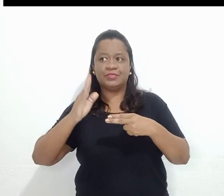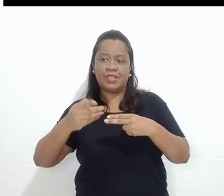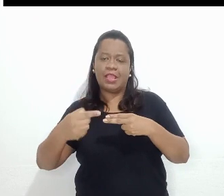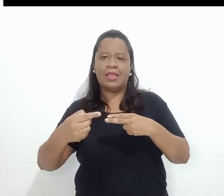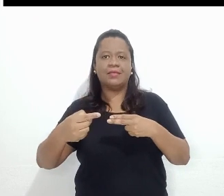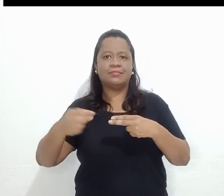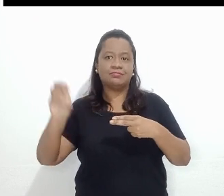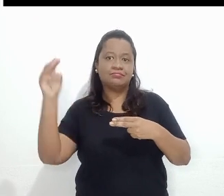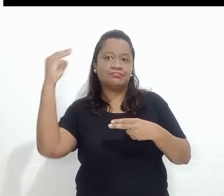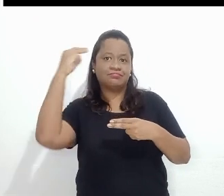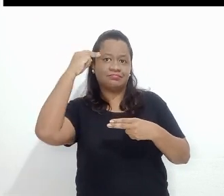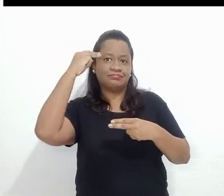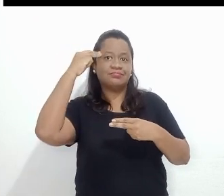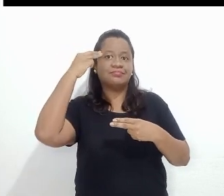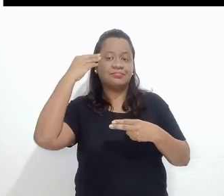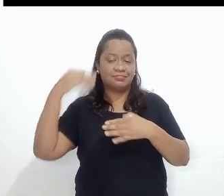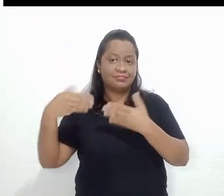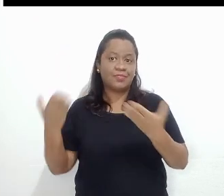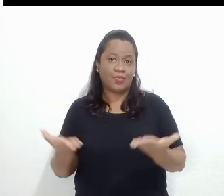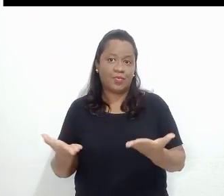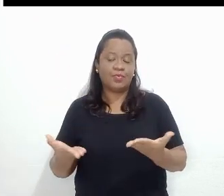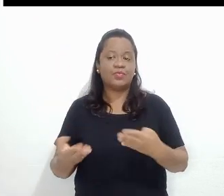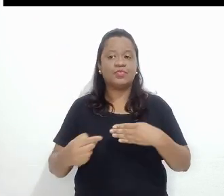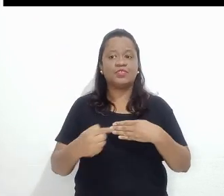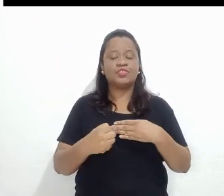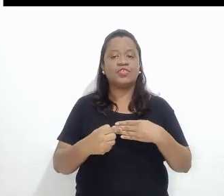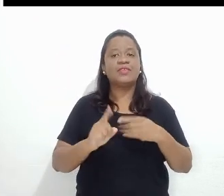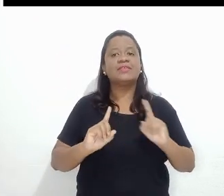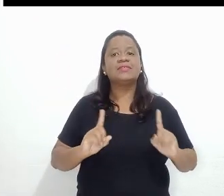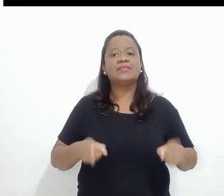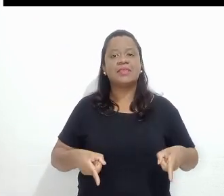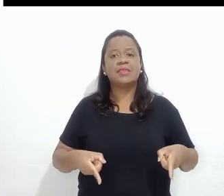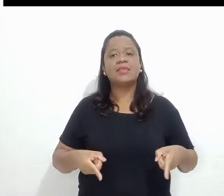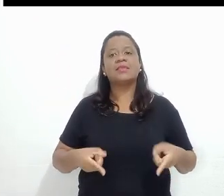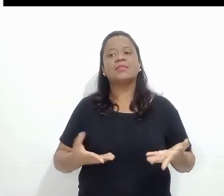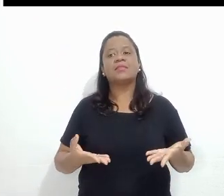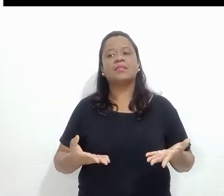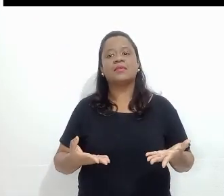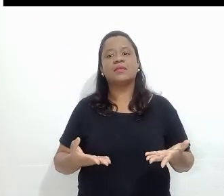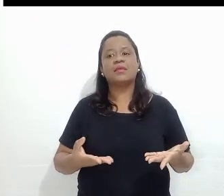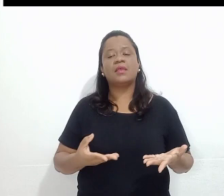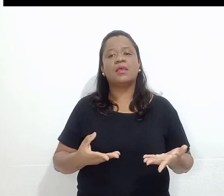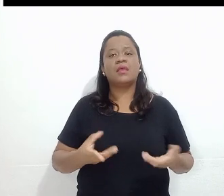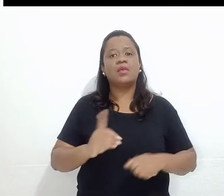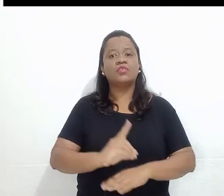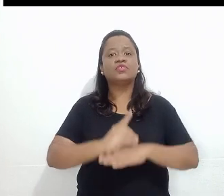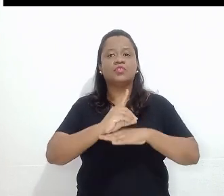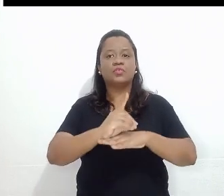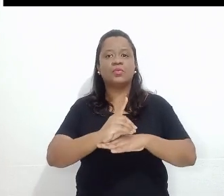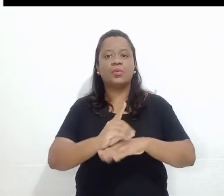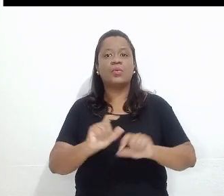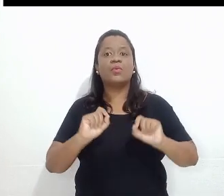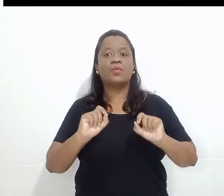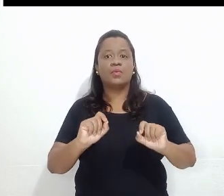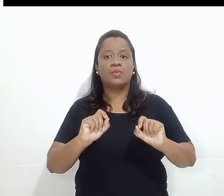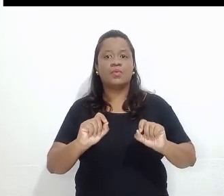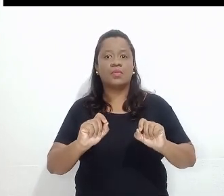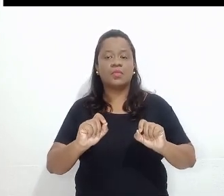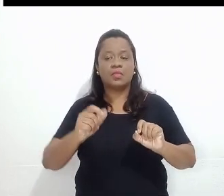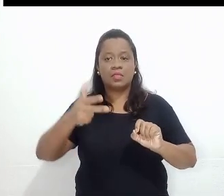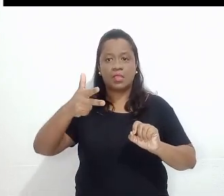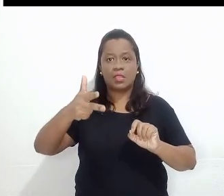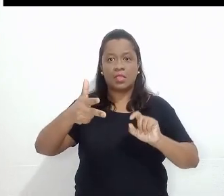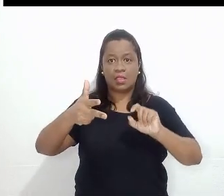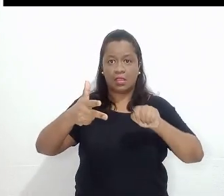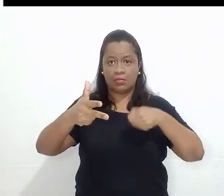cena que está, o take que é dessa cena, o diretor, quem está fazendo câmera no momento, tudo isso ele vai e